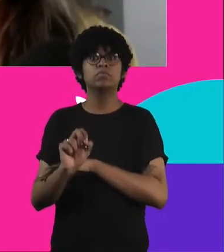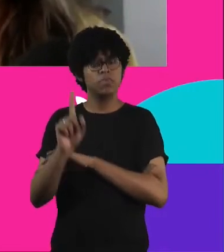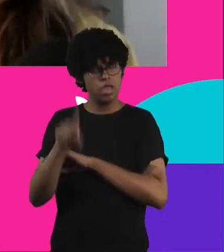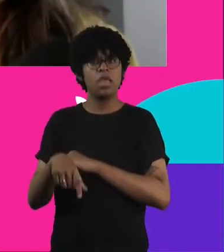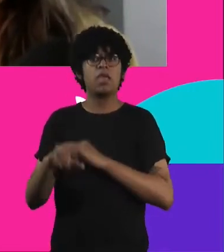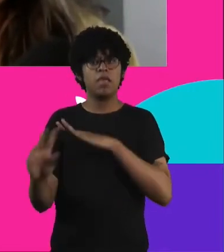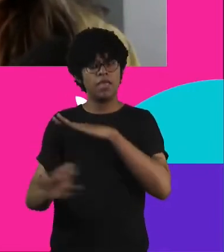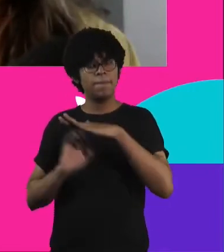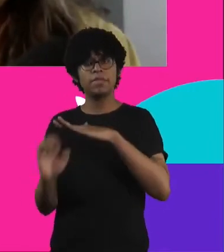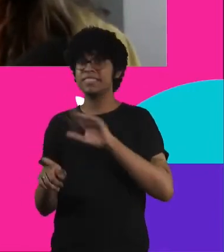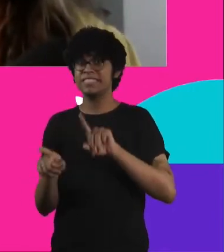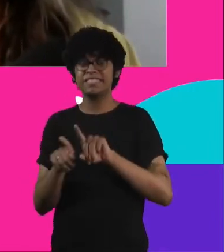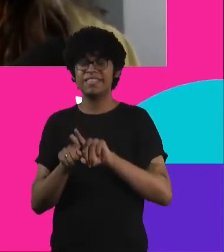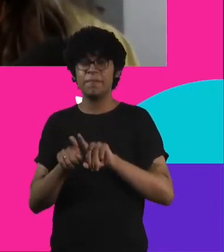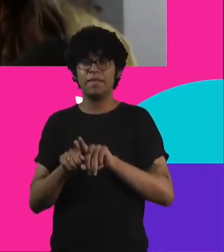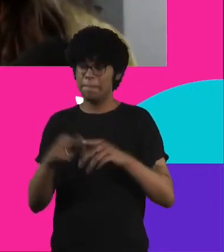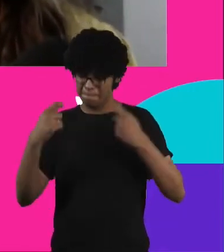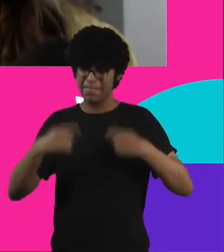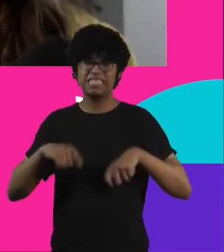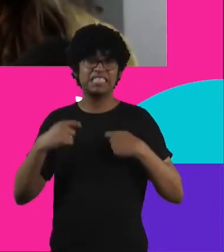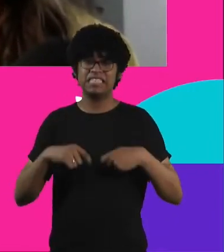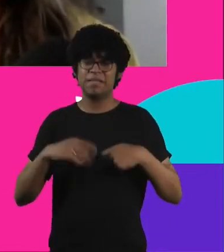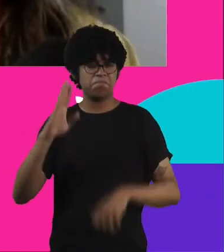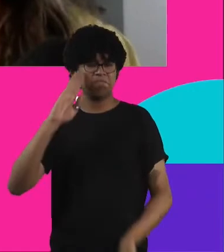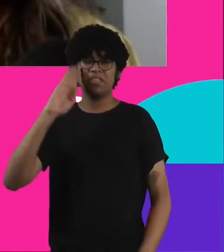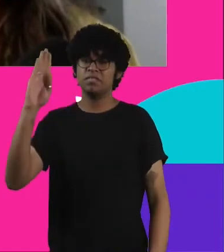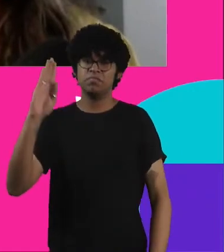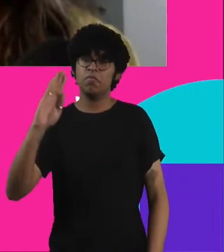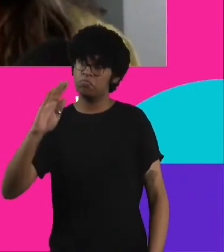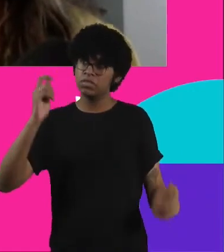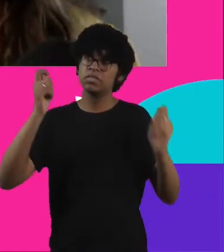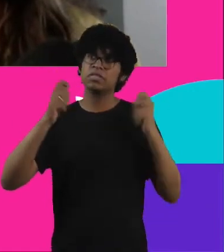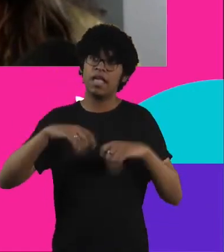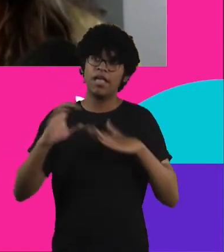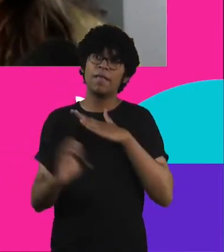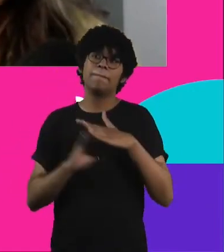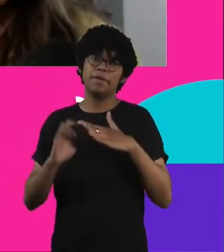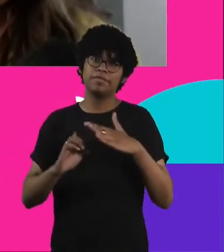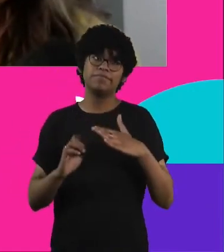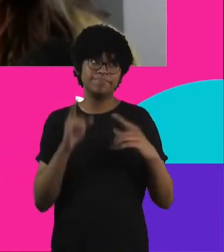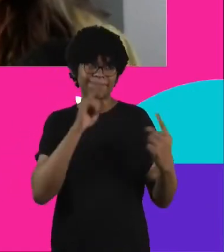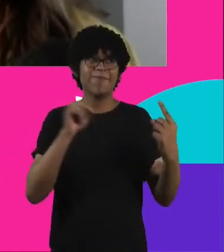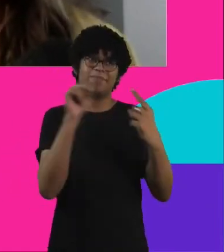um requisito de condição de possibilidade para que essa empresa, de fato, consiga